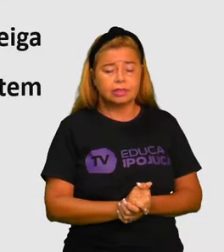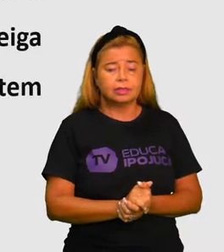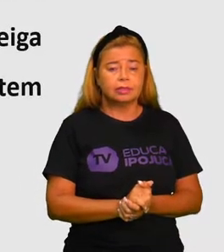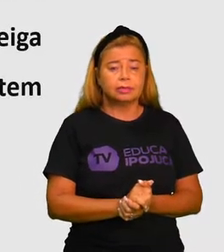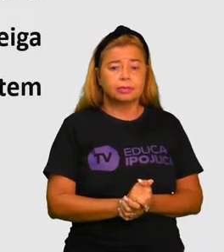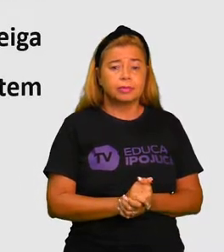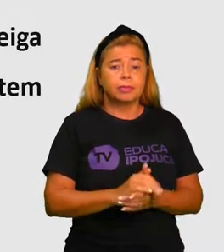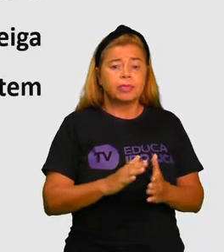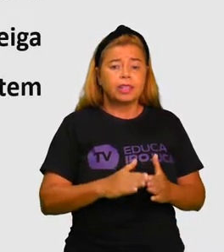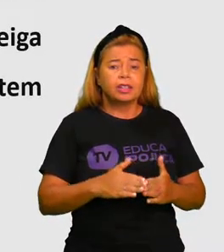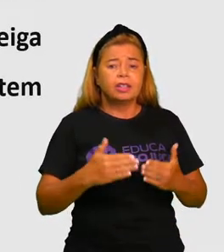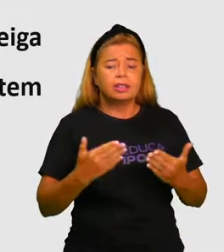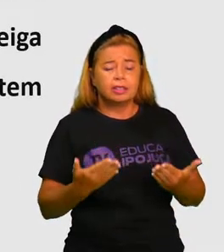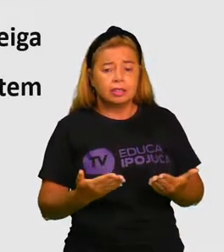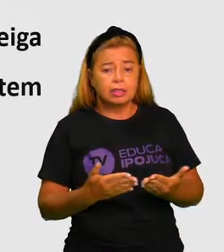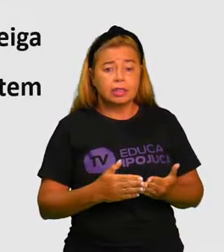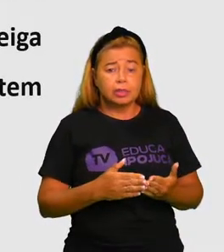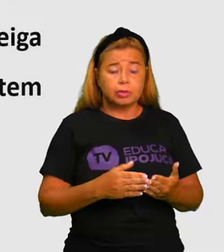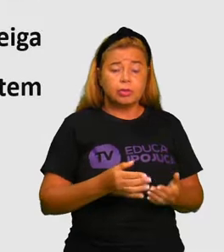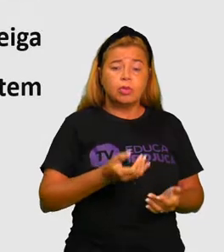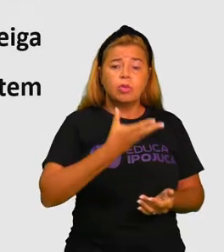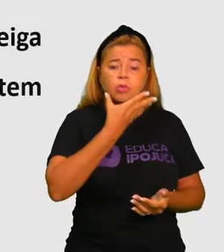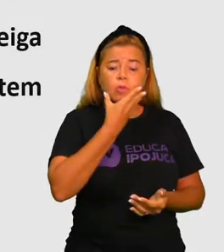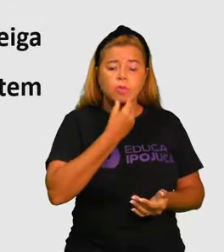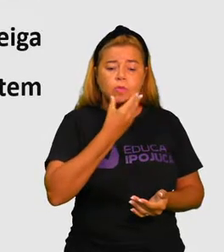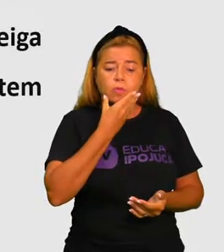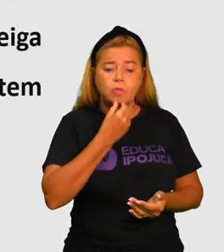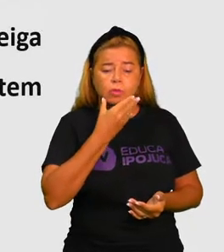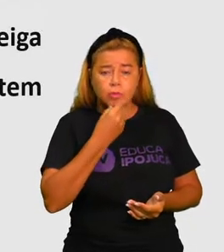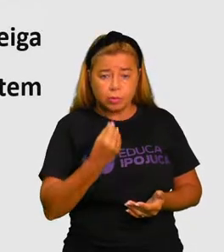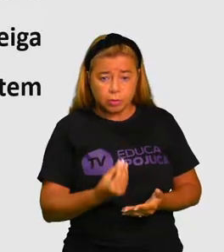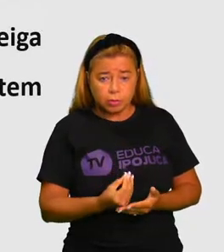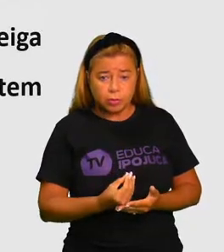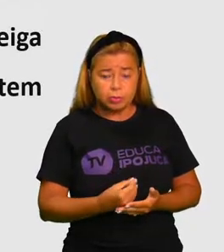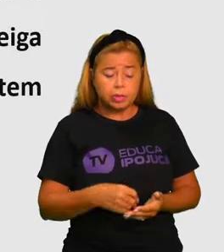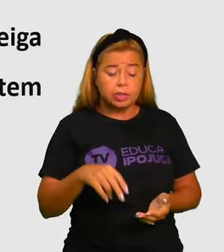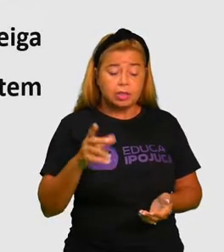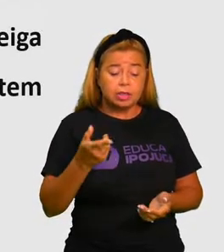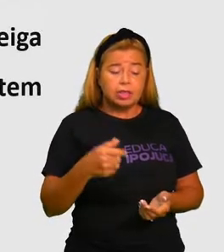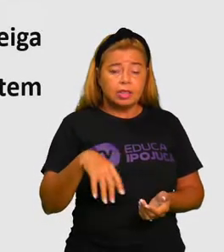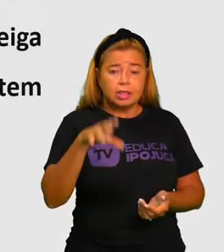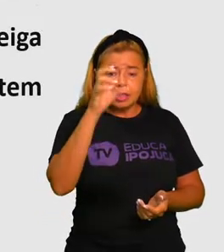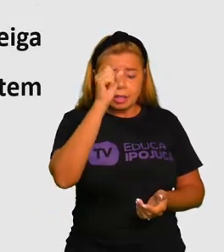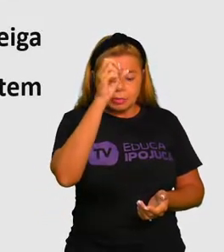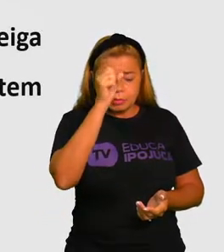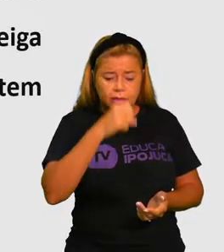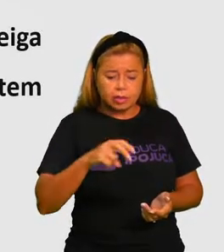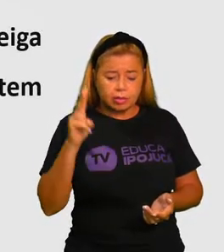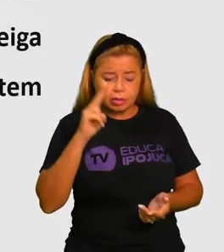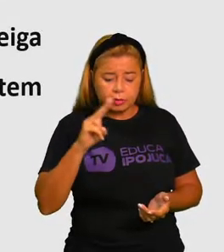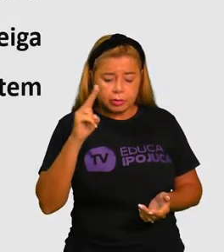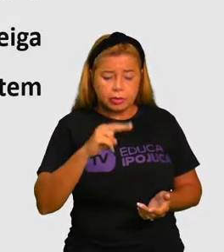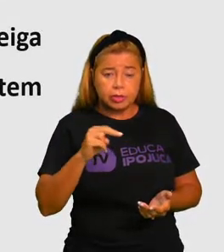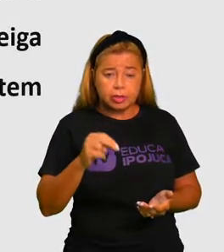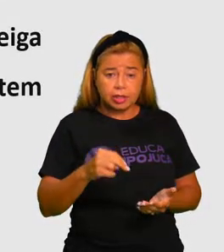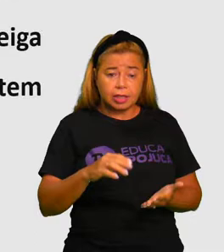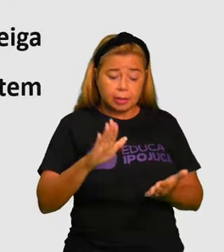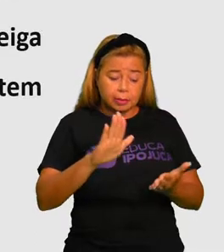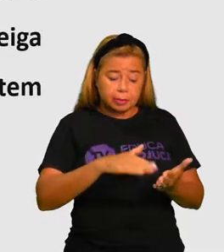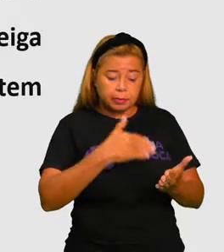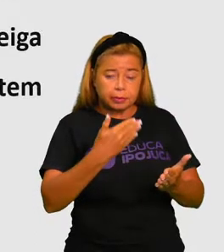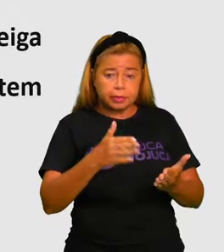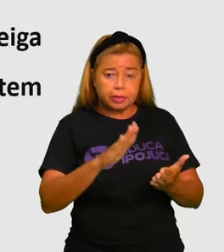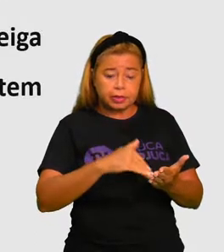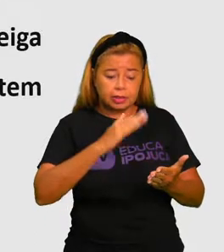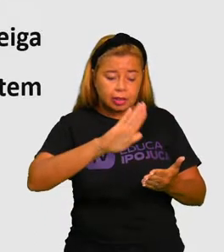complicadas equações ele chegou à conclusão de que a manteiga sempre vai ao encontro do chão simplesmente